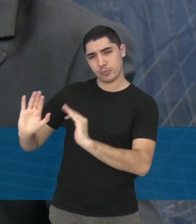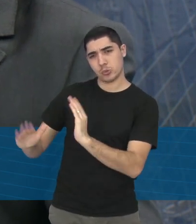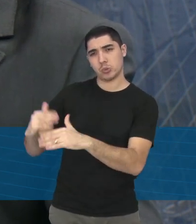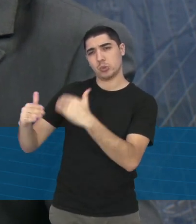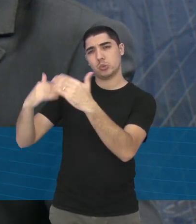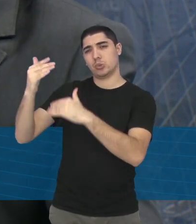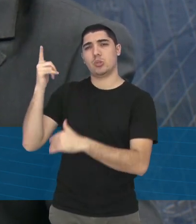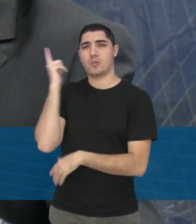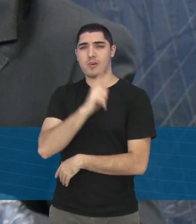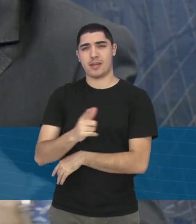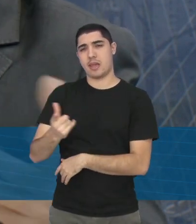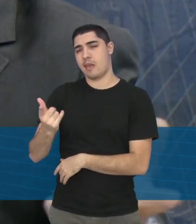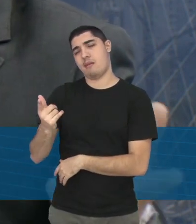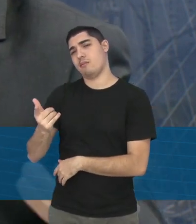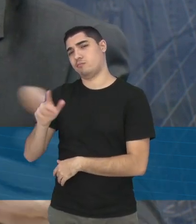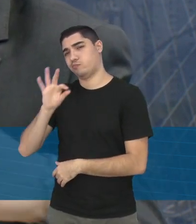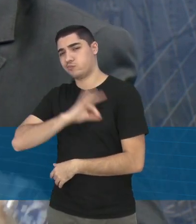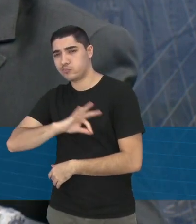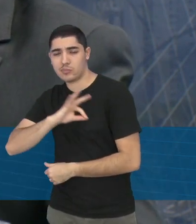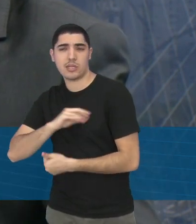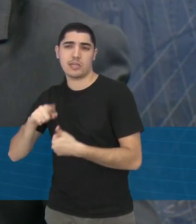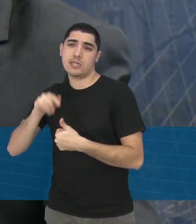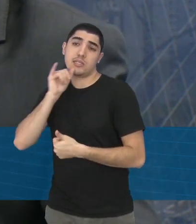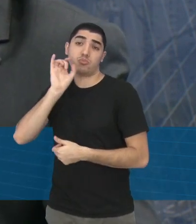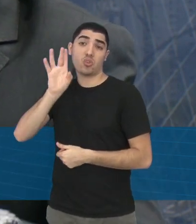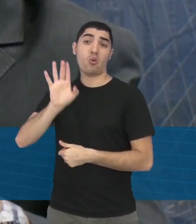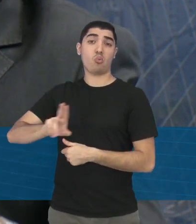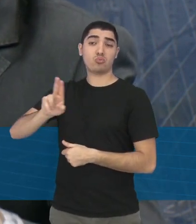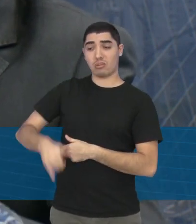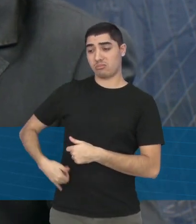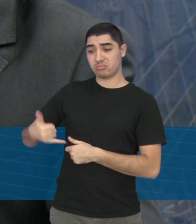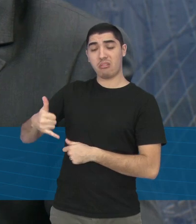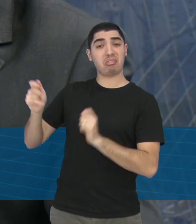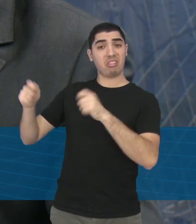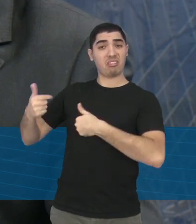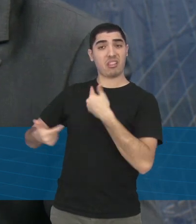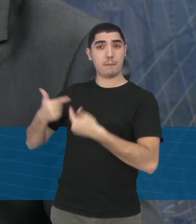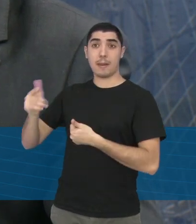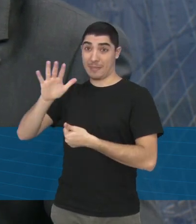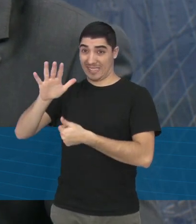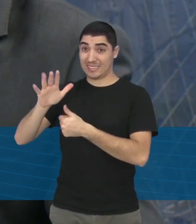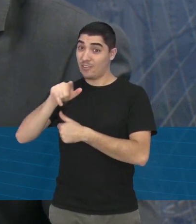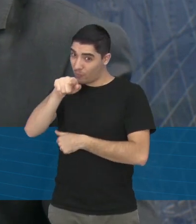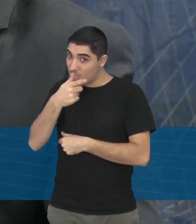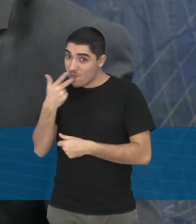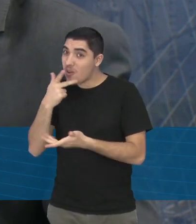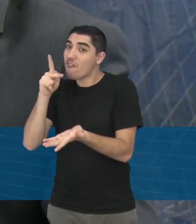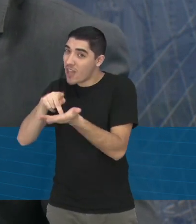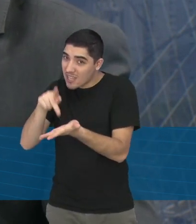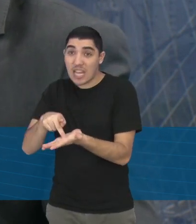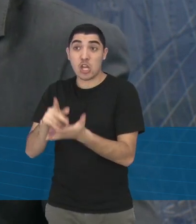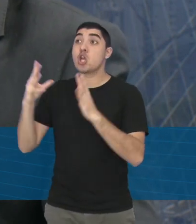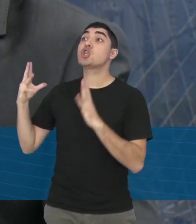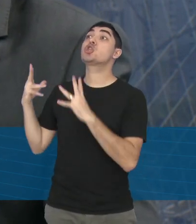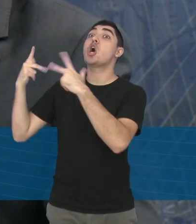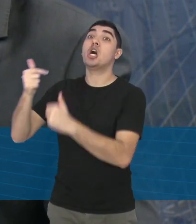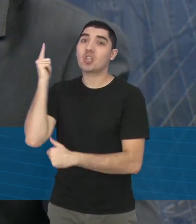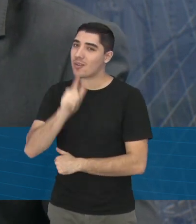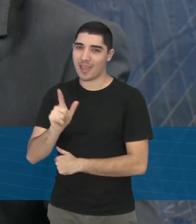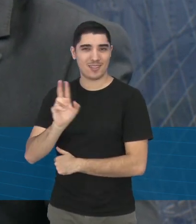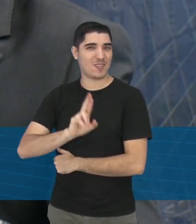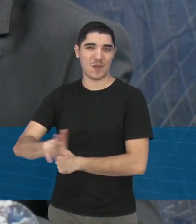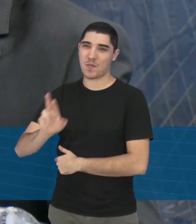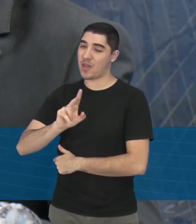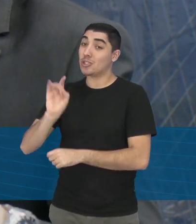riqueza, muitas das vezes com um celular ou uma pouca estrutura, mas, como você bem disse, não são todos, né? Então,